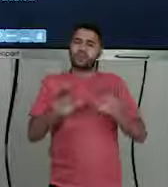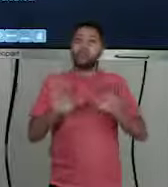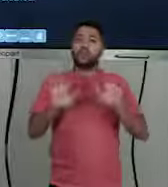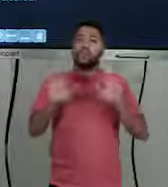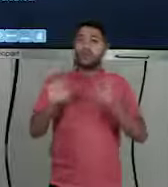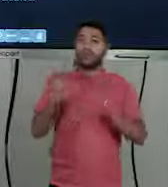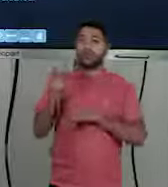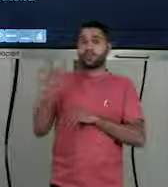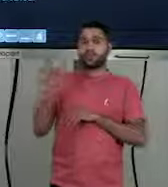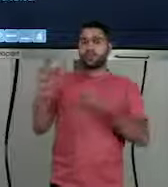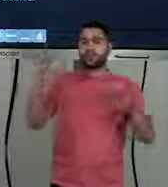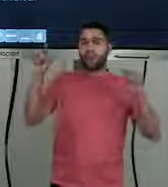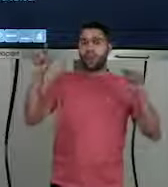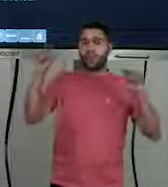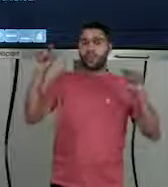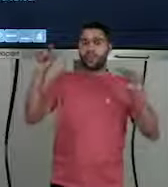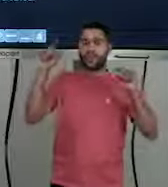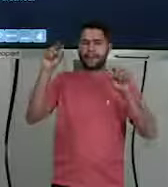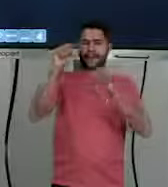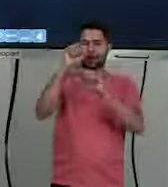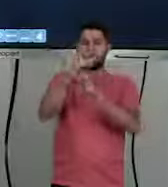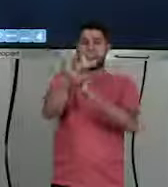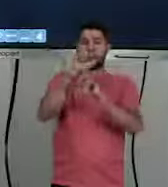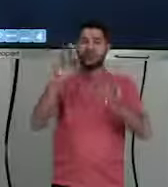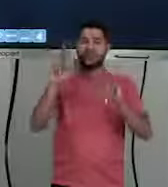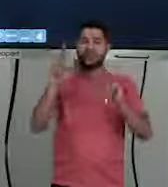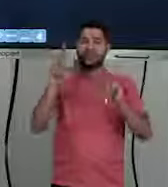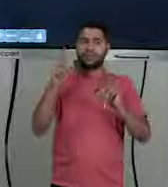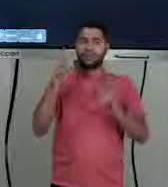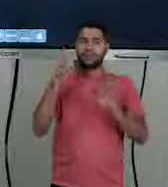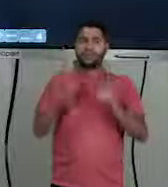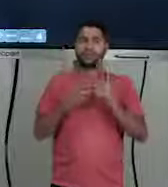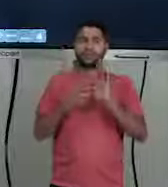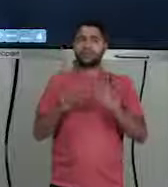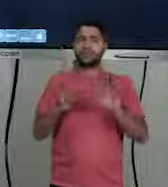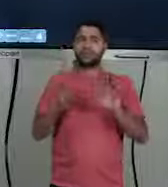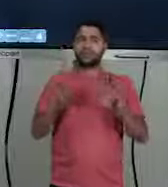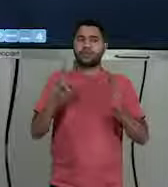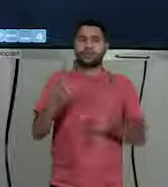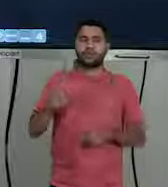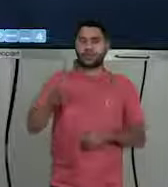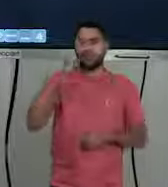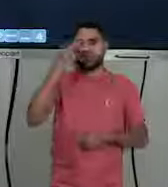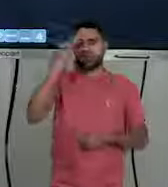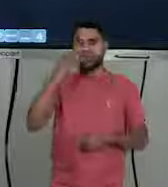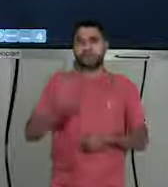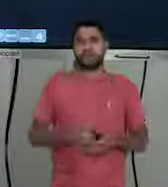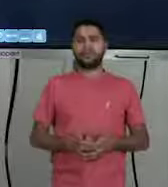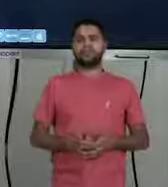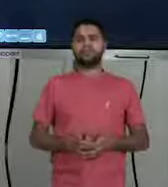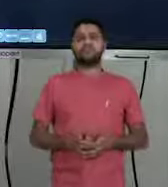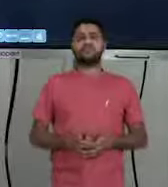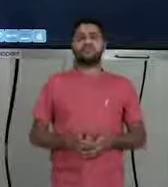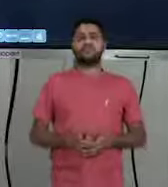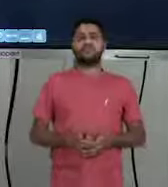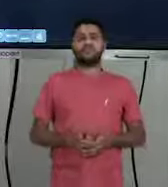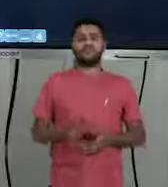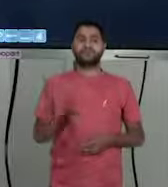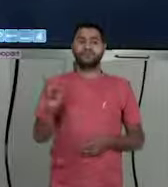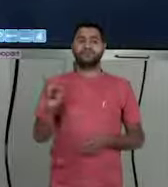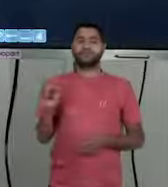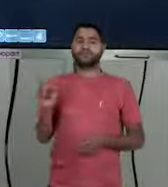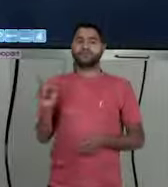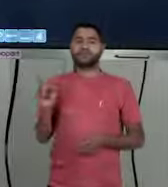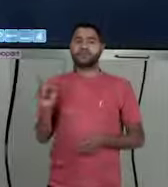o paralelo, ele é um pouquinho diferente. Eu trouxe uma imagem aqui para vocês entenderem melhor. Então, no circuito em série, se eu